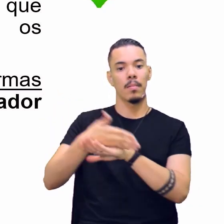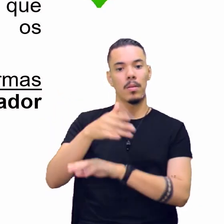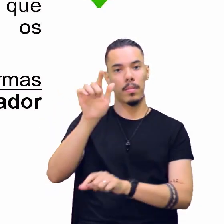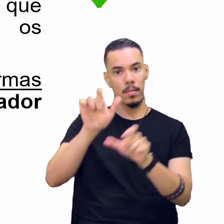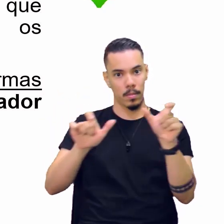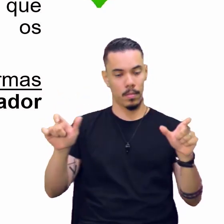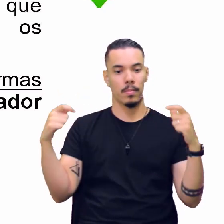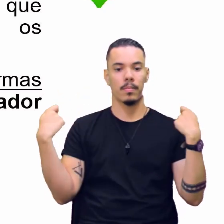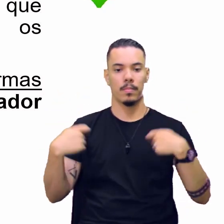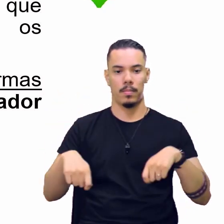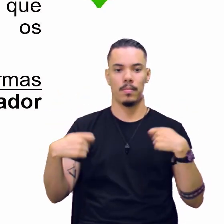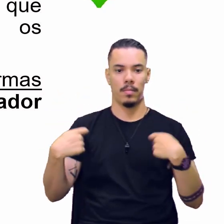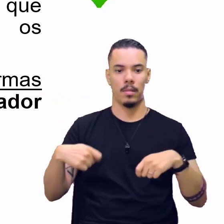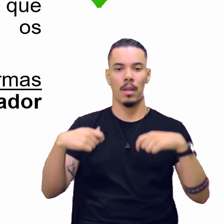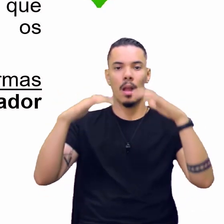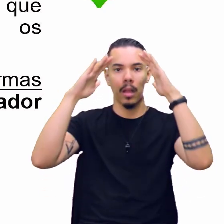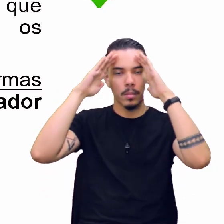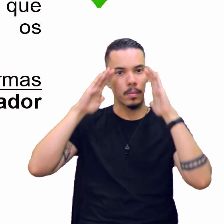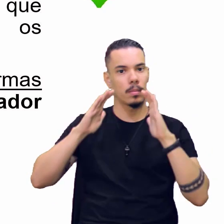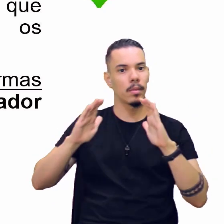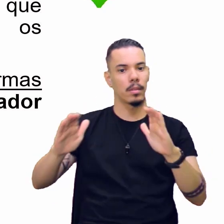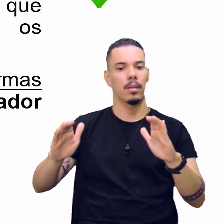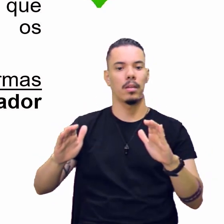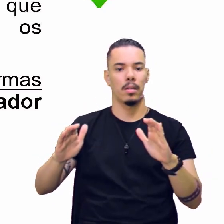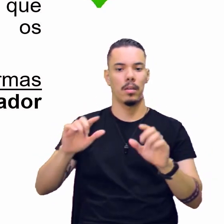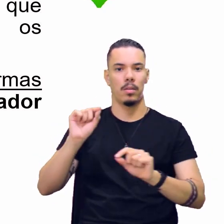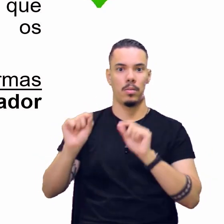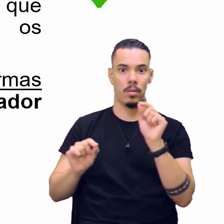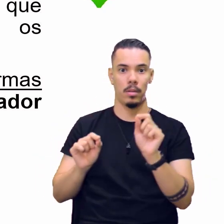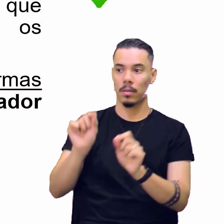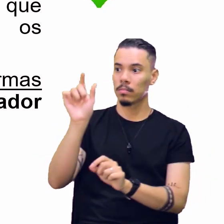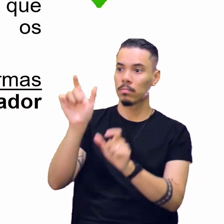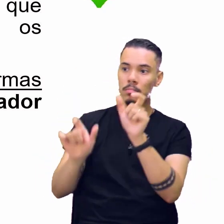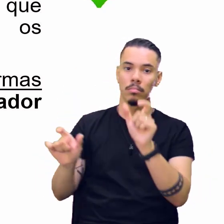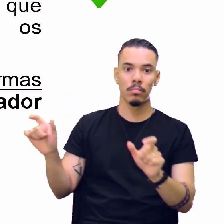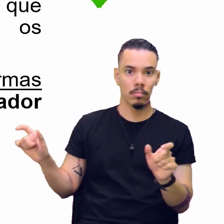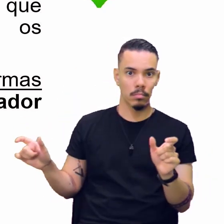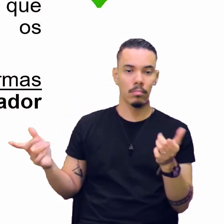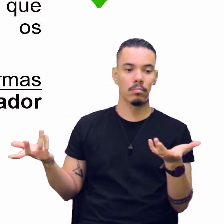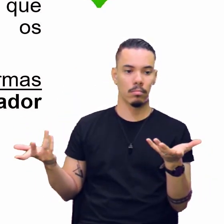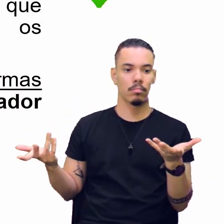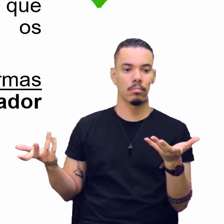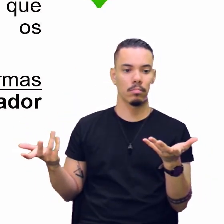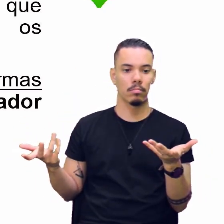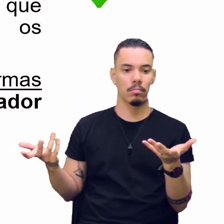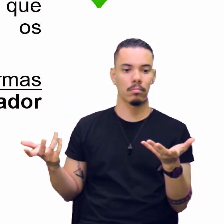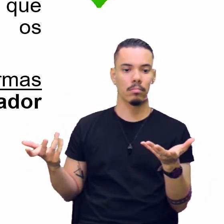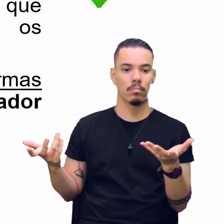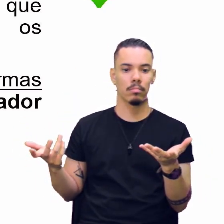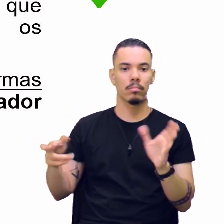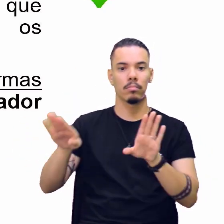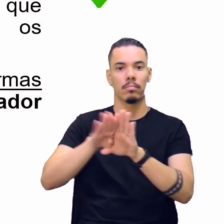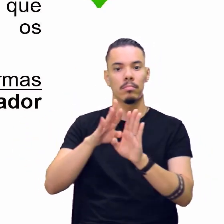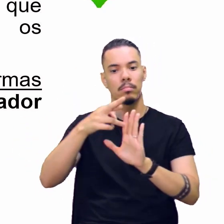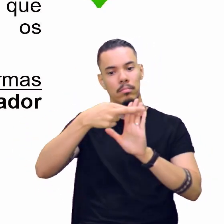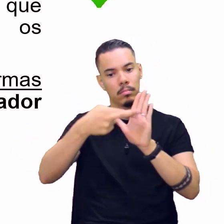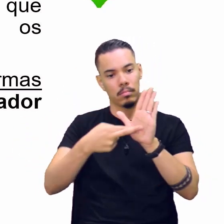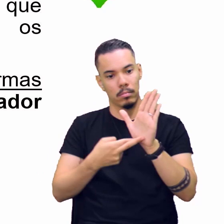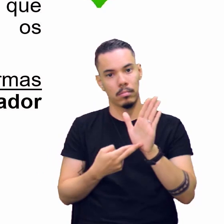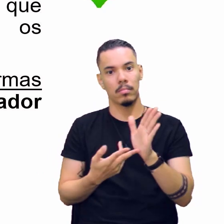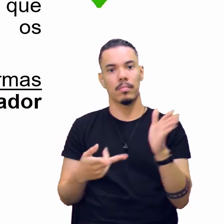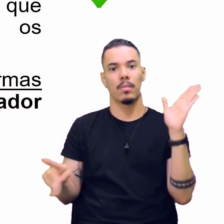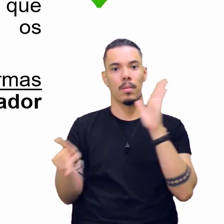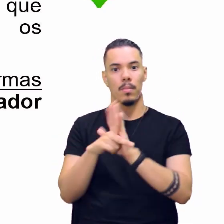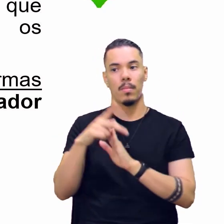que respeitar quem, né, no caso, né, as normas, as regras